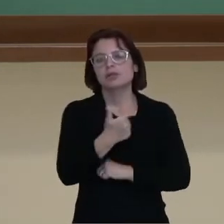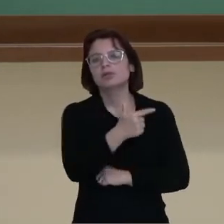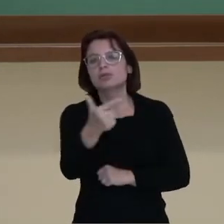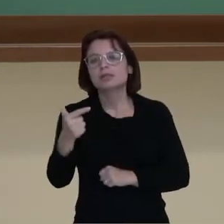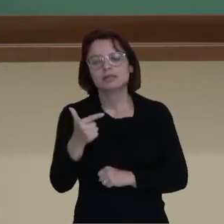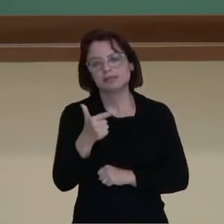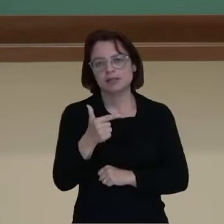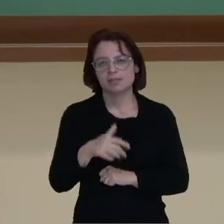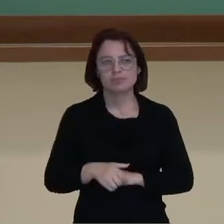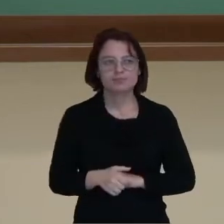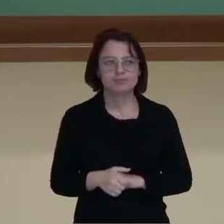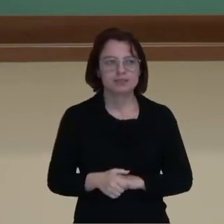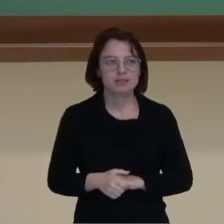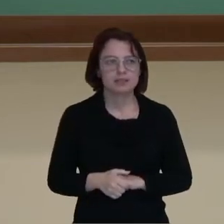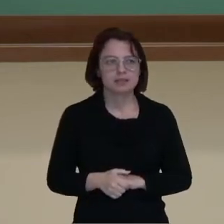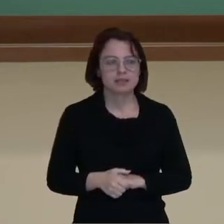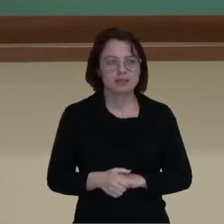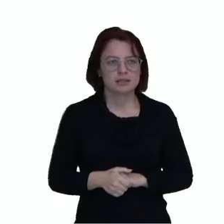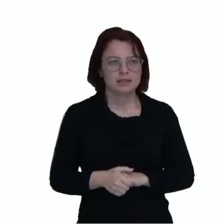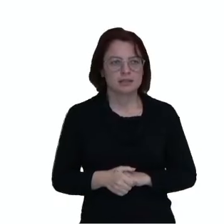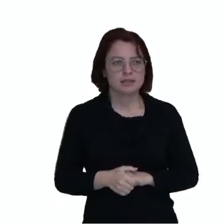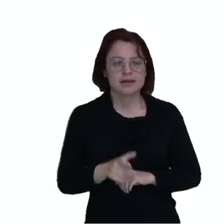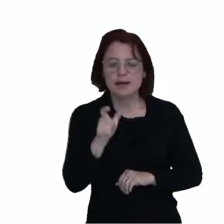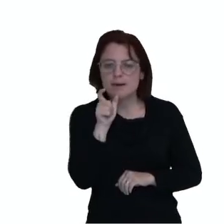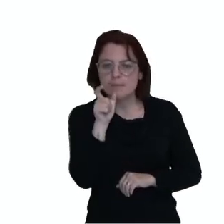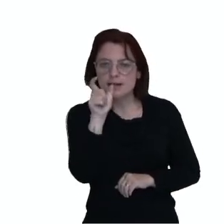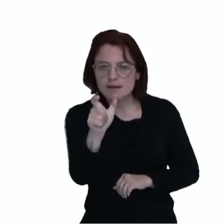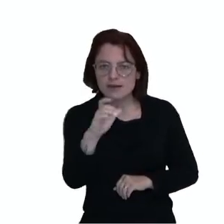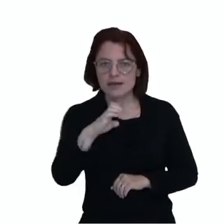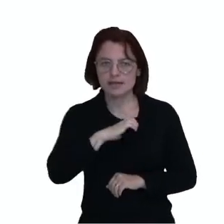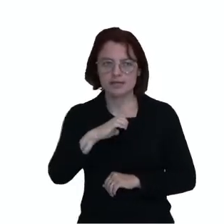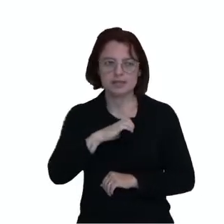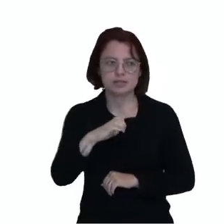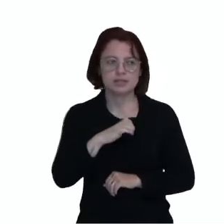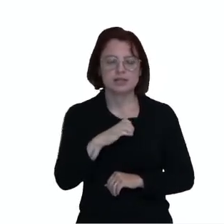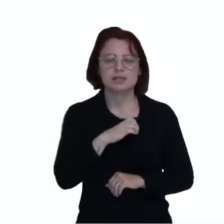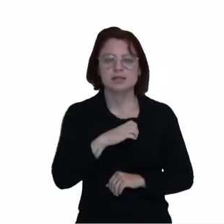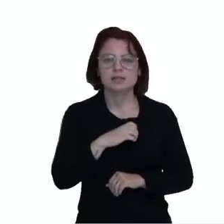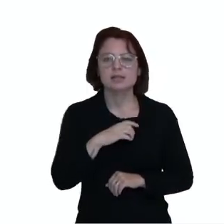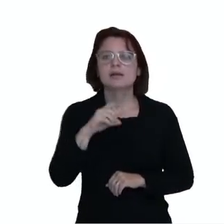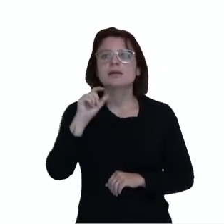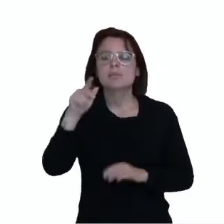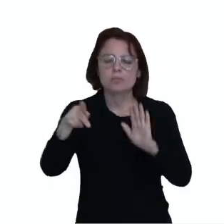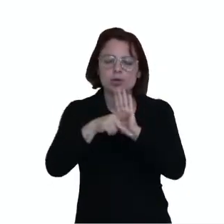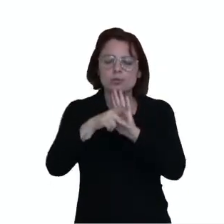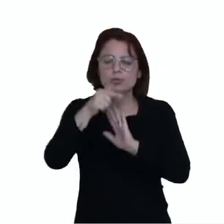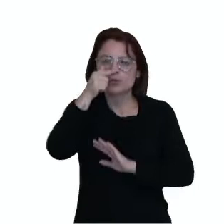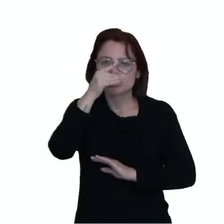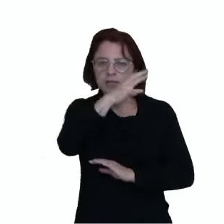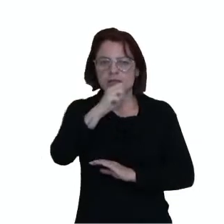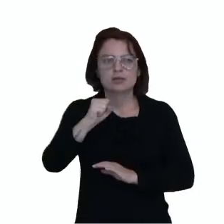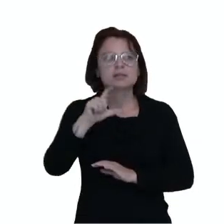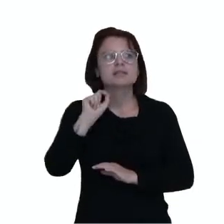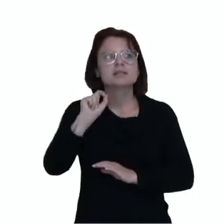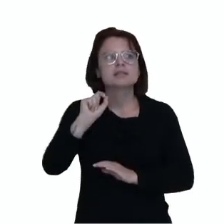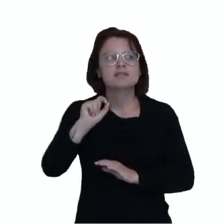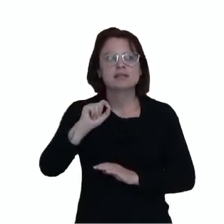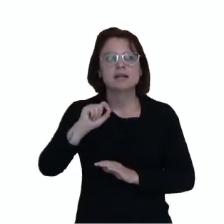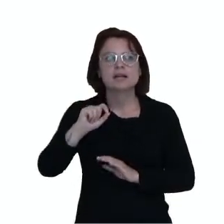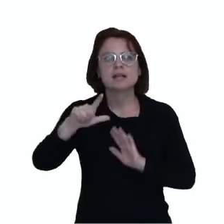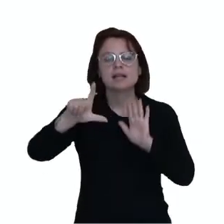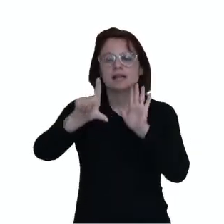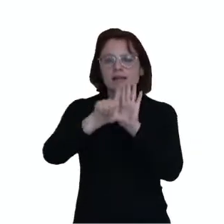nos ajudaria. A palavra ética é derivada do grego ethos, que significa lei, norma